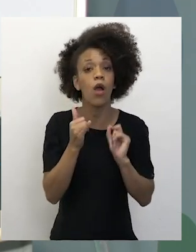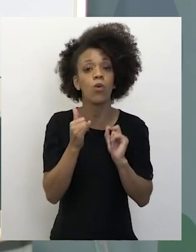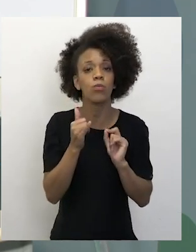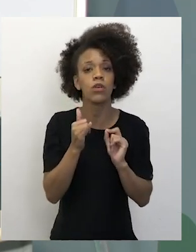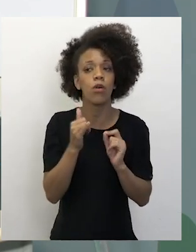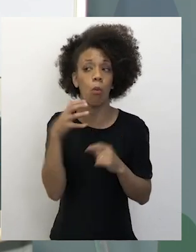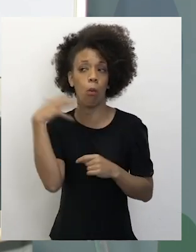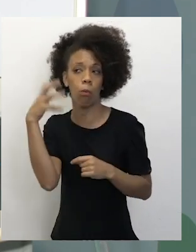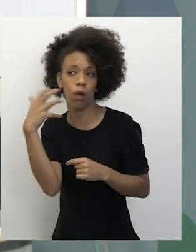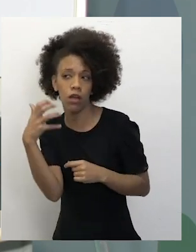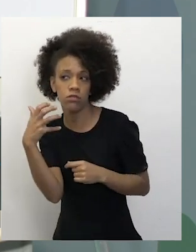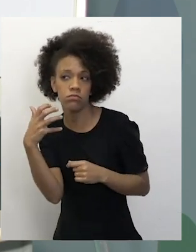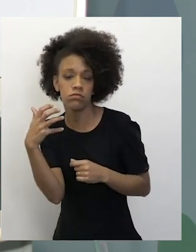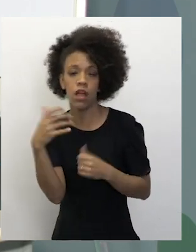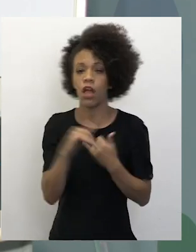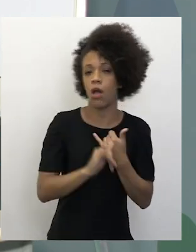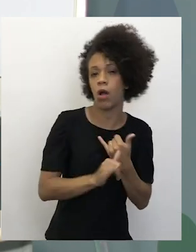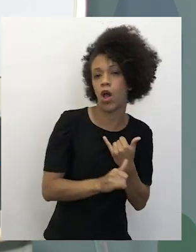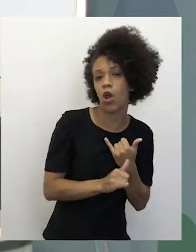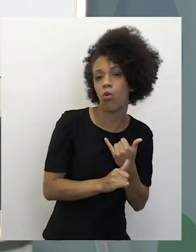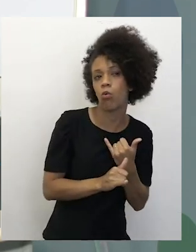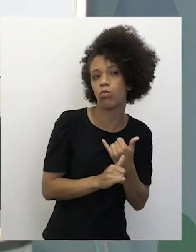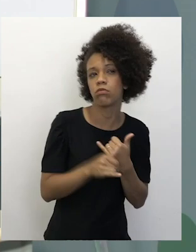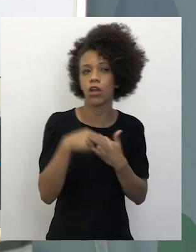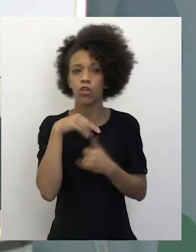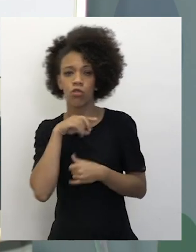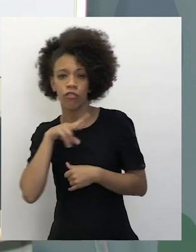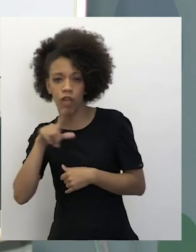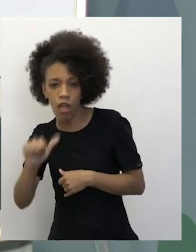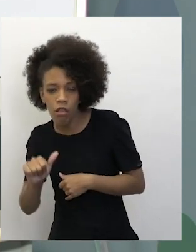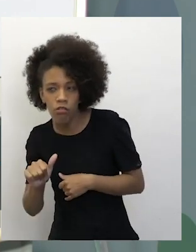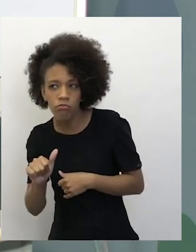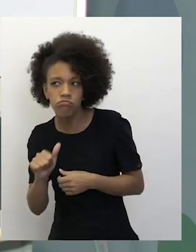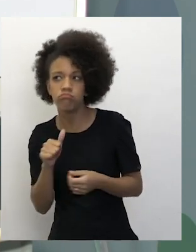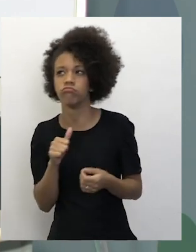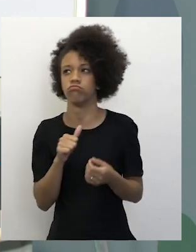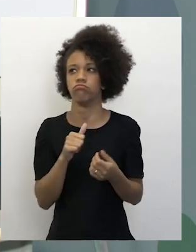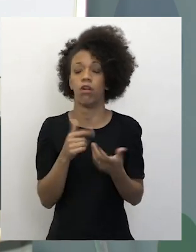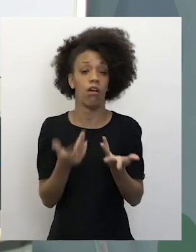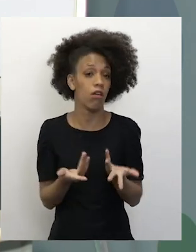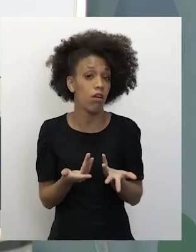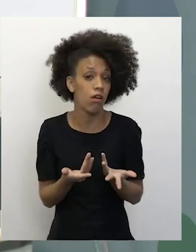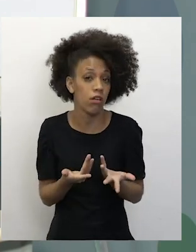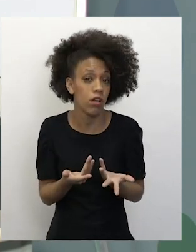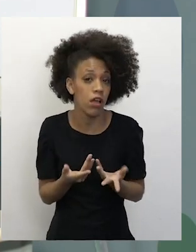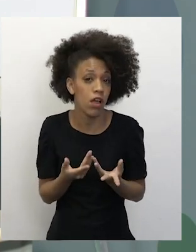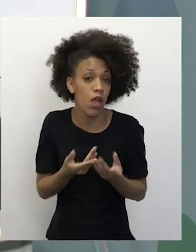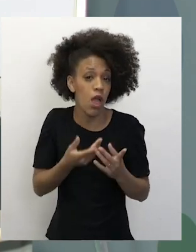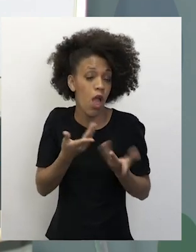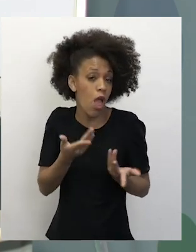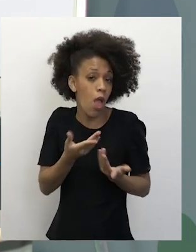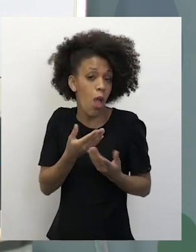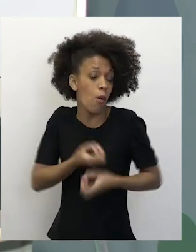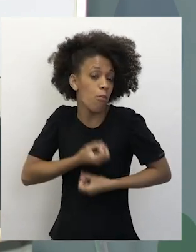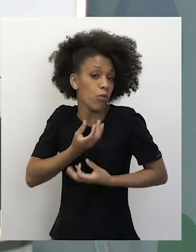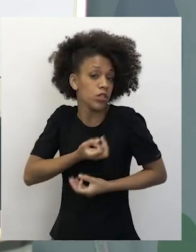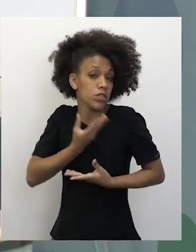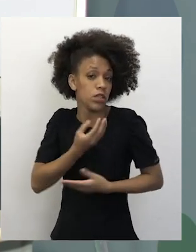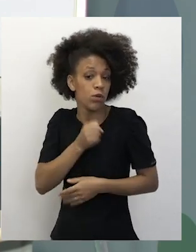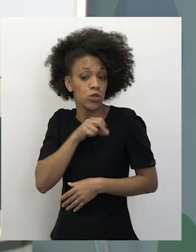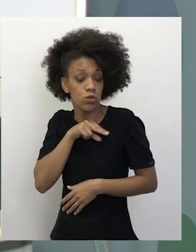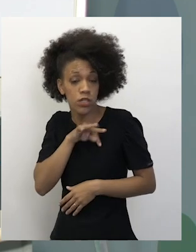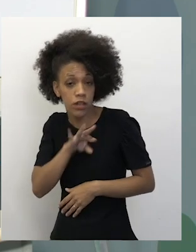é um conto a narrativa novela é é uma crônica é uma poesia Tá mas é o que é um